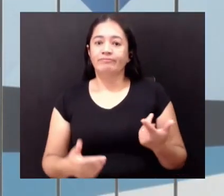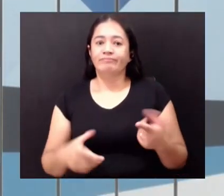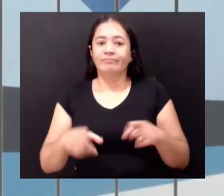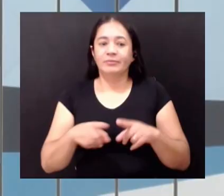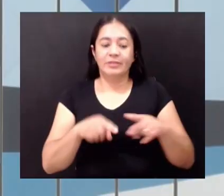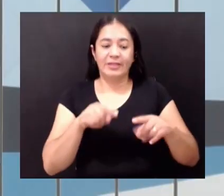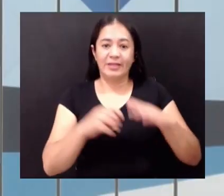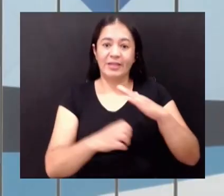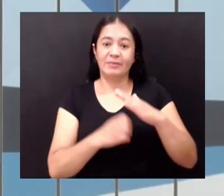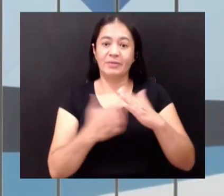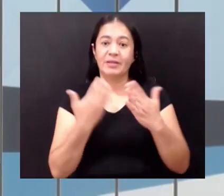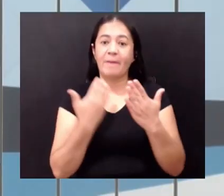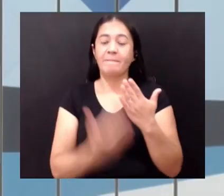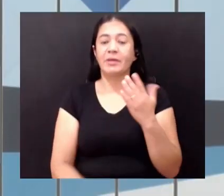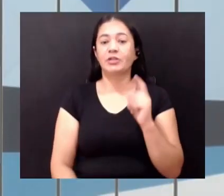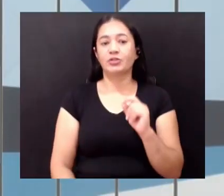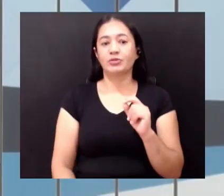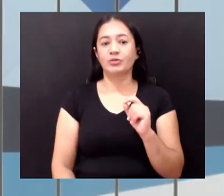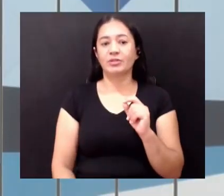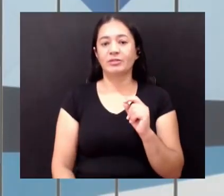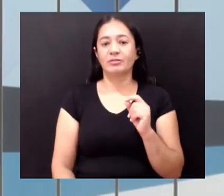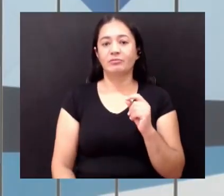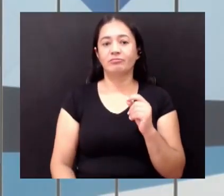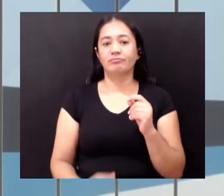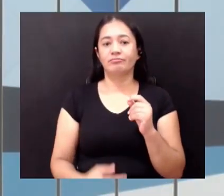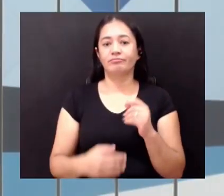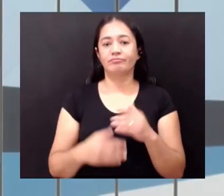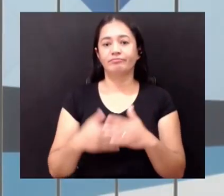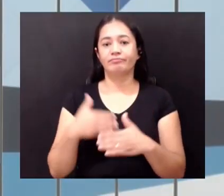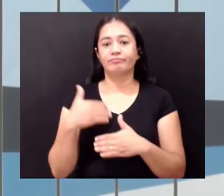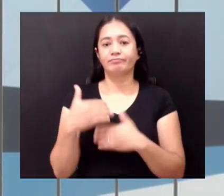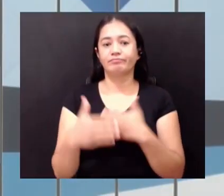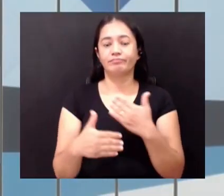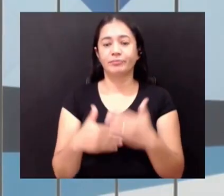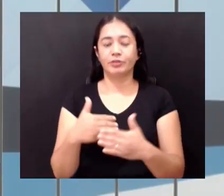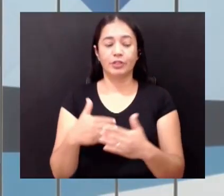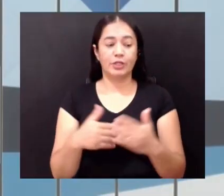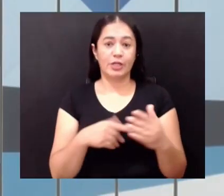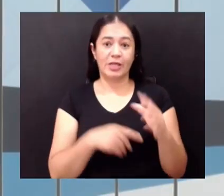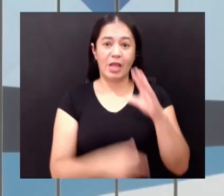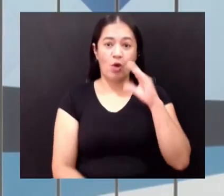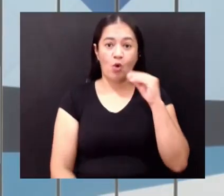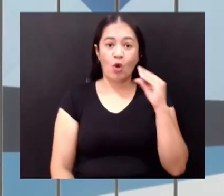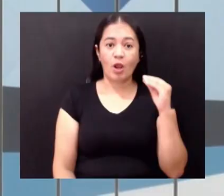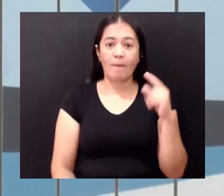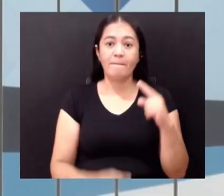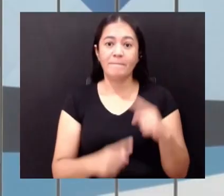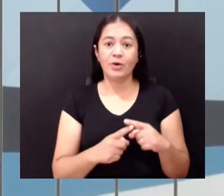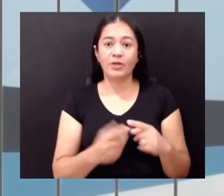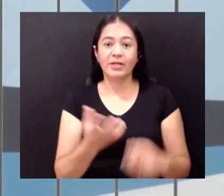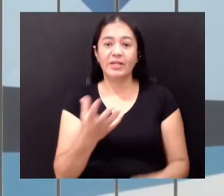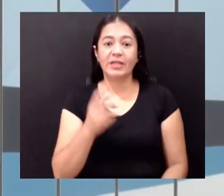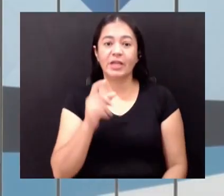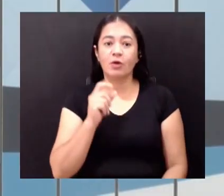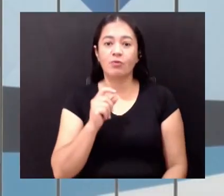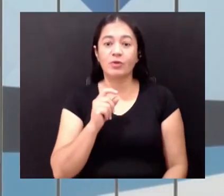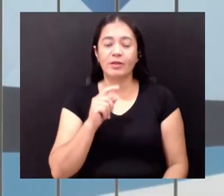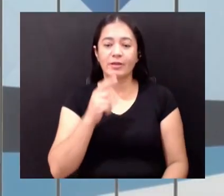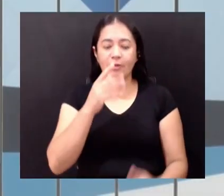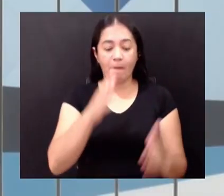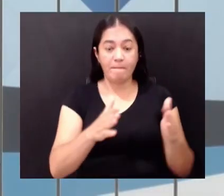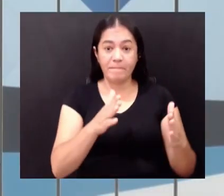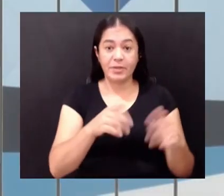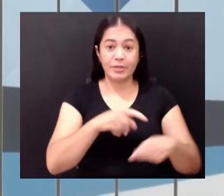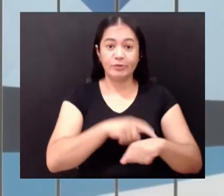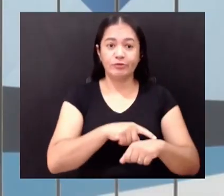muitas vezes em longo prazo. Né, ela vai perder esse colaborador porque ele está ali interessado nesse recorte, né, nesse período de tempo, então ela acaba perdendo essa pessoa